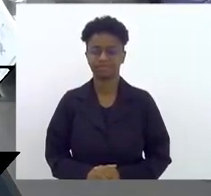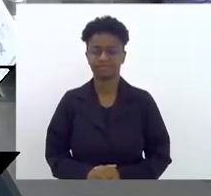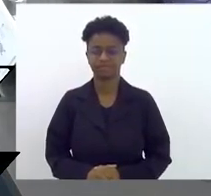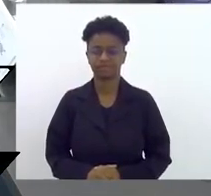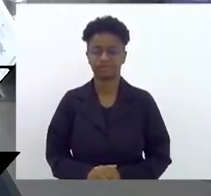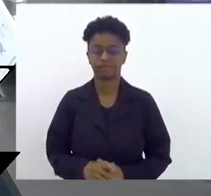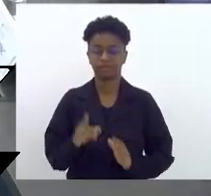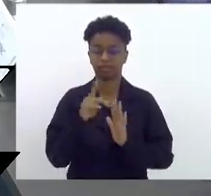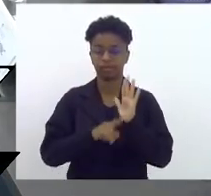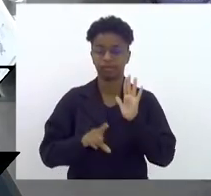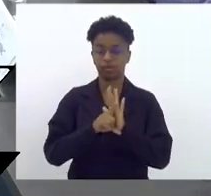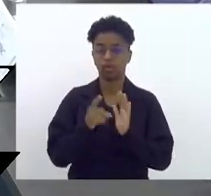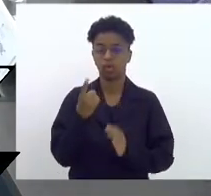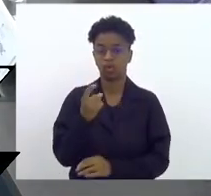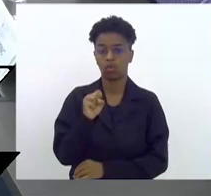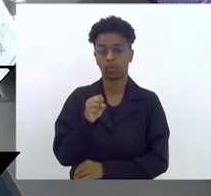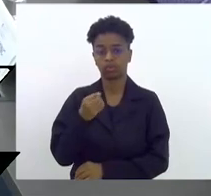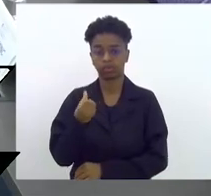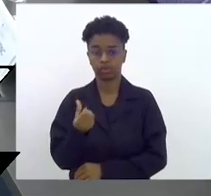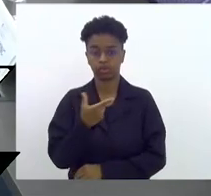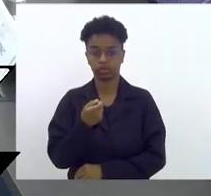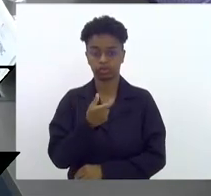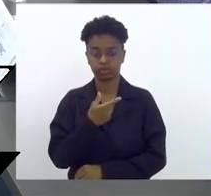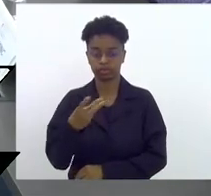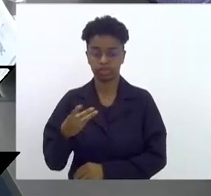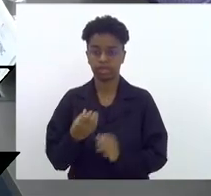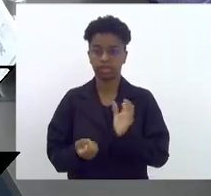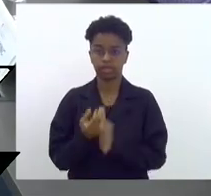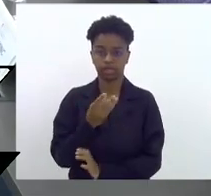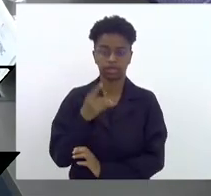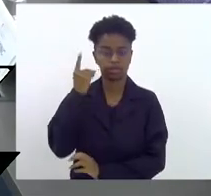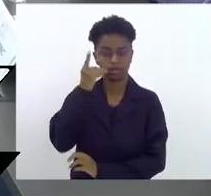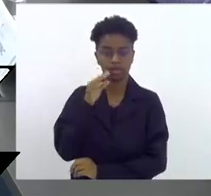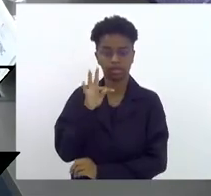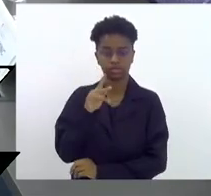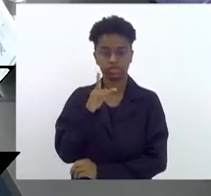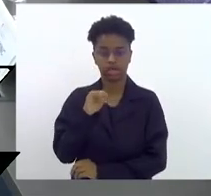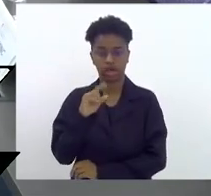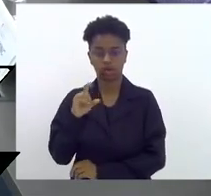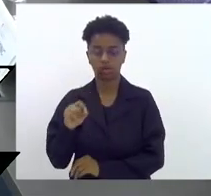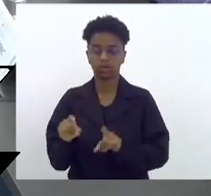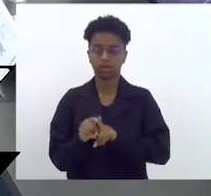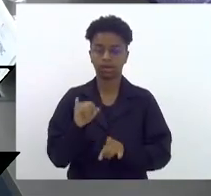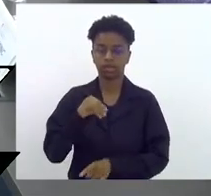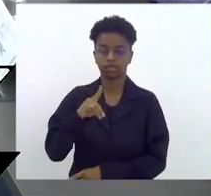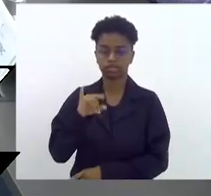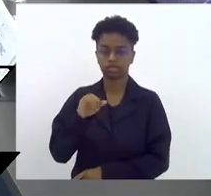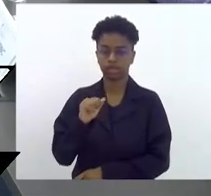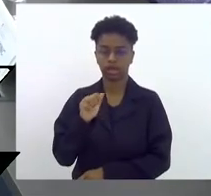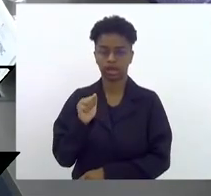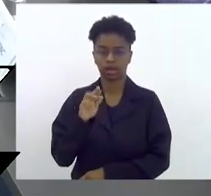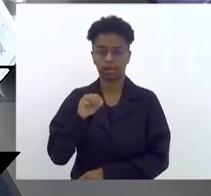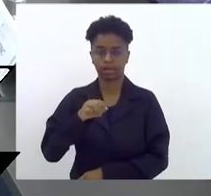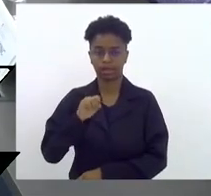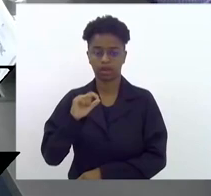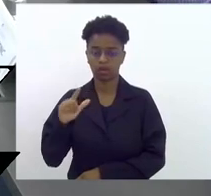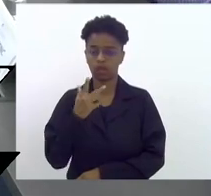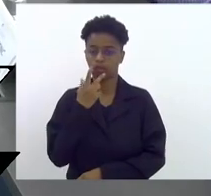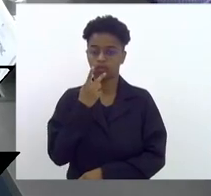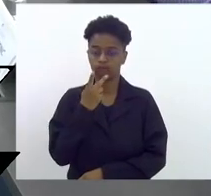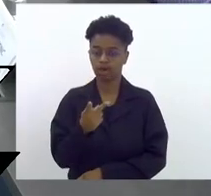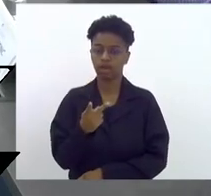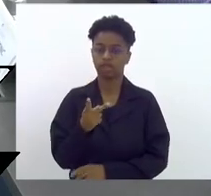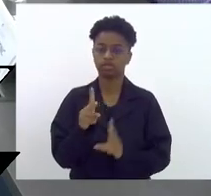pele 186 de 23 de autoria do deputado Thiago Rangel e Índia armellar o que dispõe sobre a proteção integral